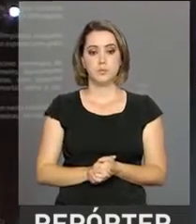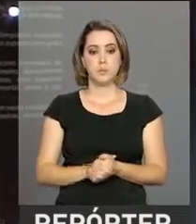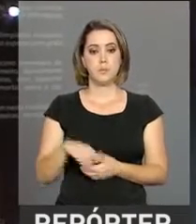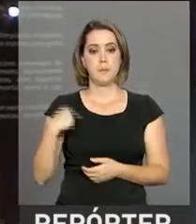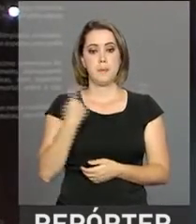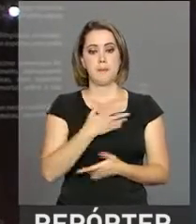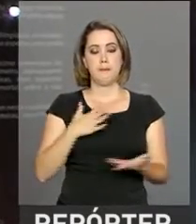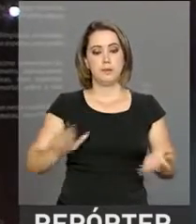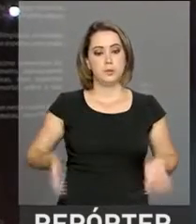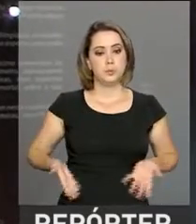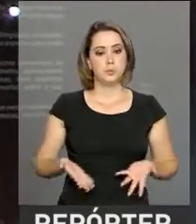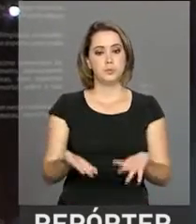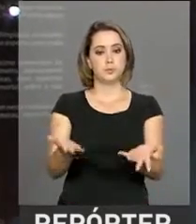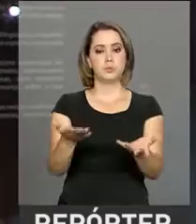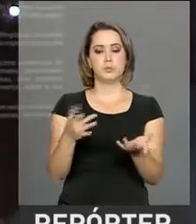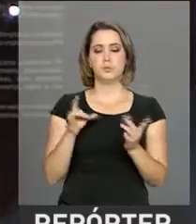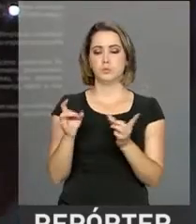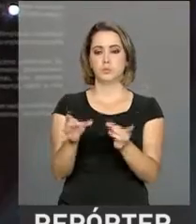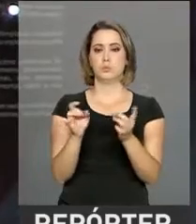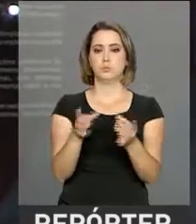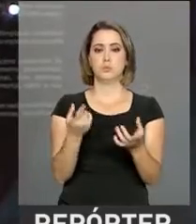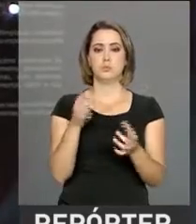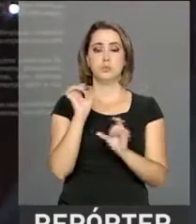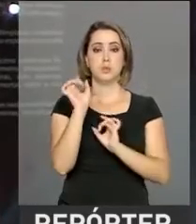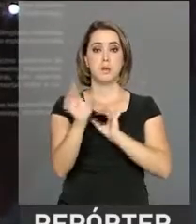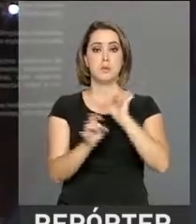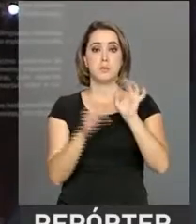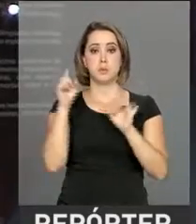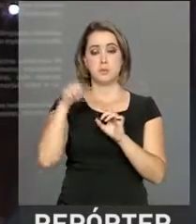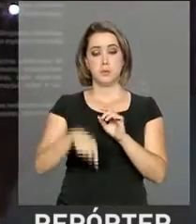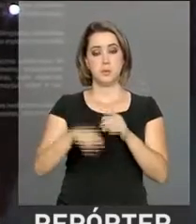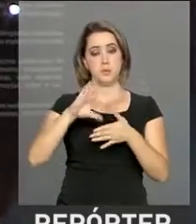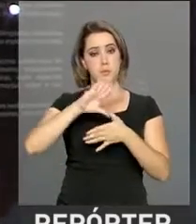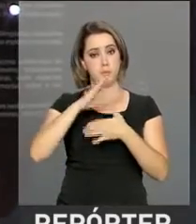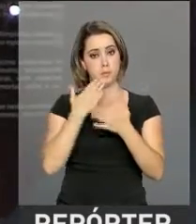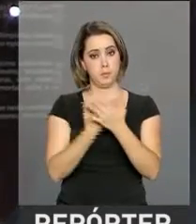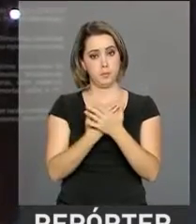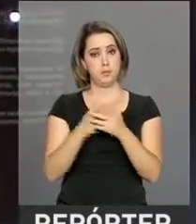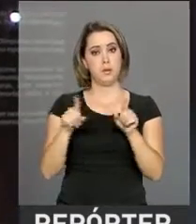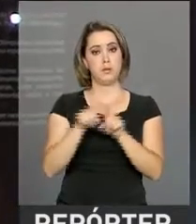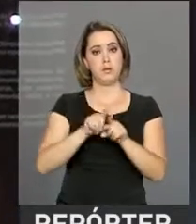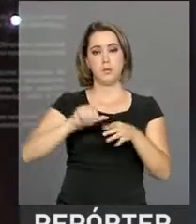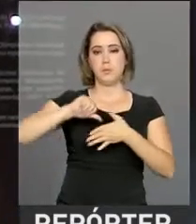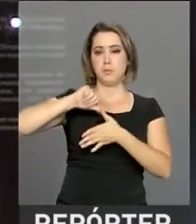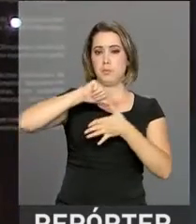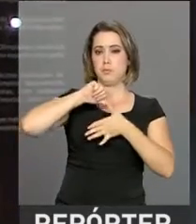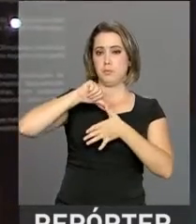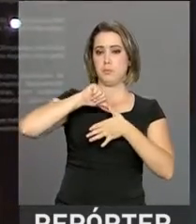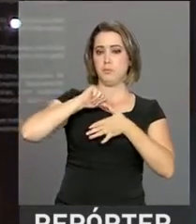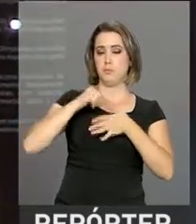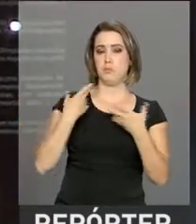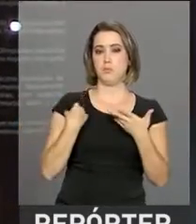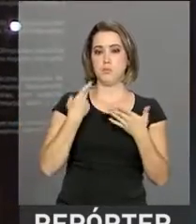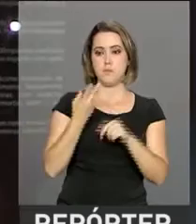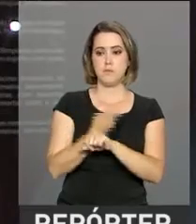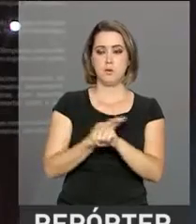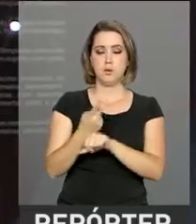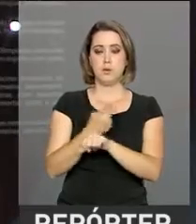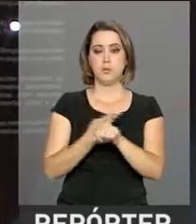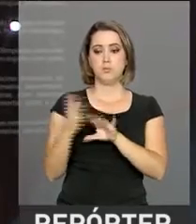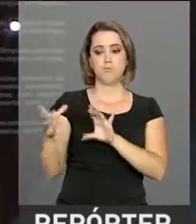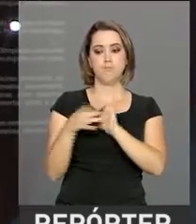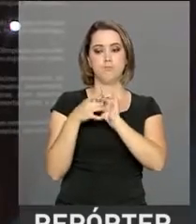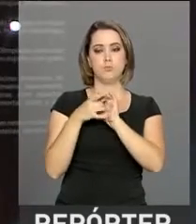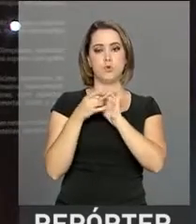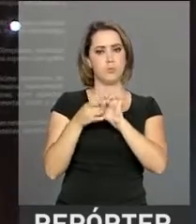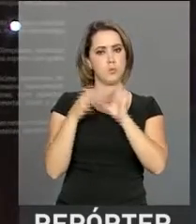nossa promoção comercial, especialmente aqui no Mercosul e na América do Sul, a busca de uma integração efetiva da América do